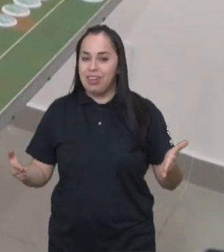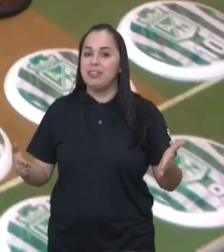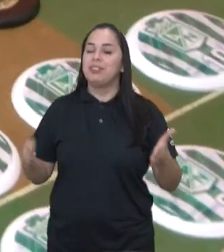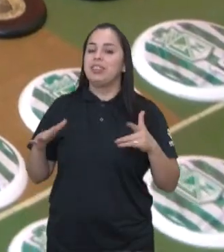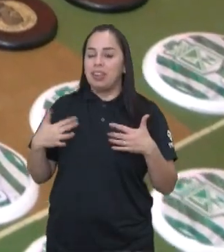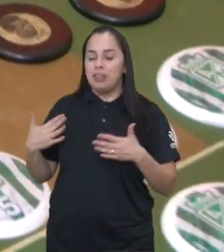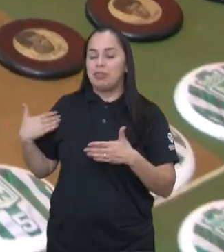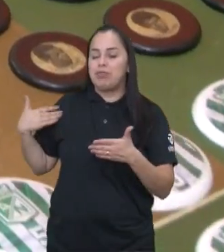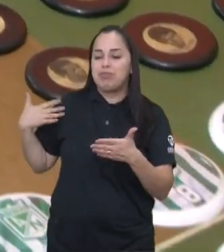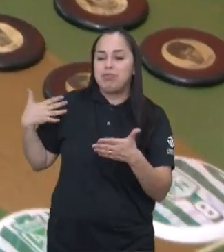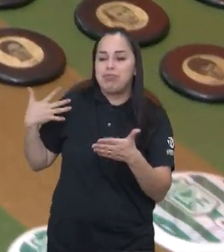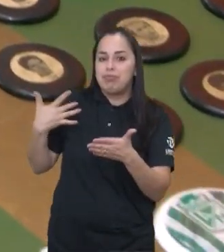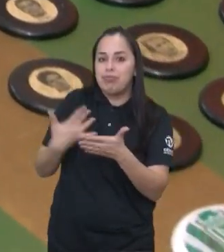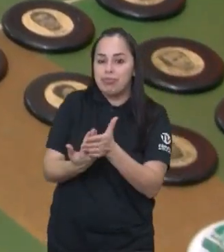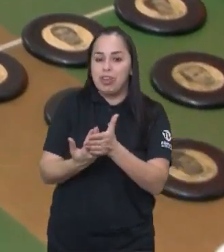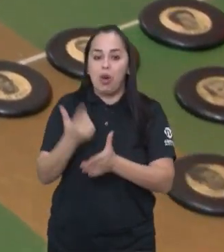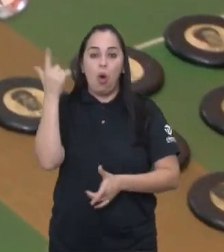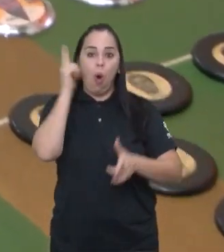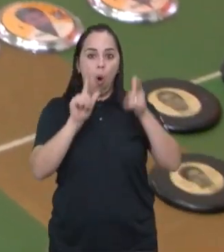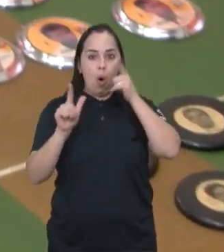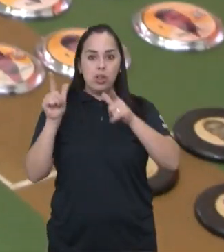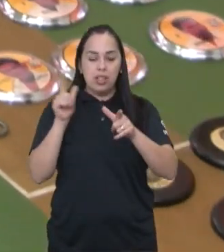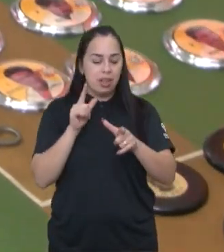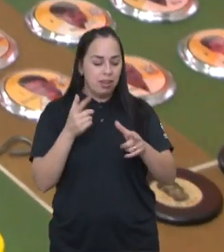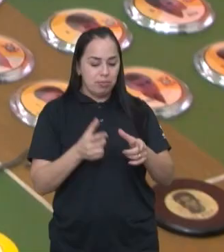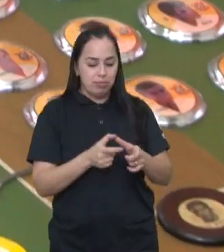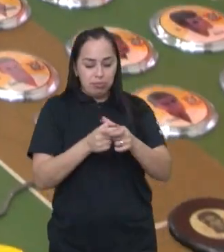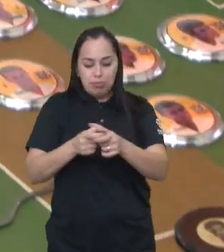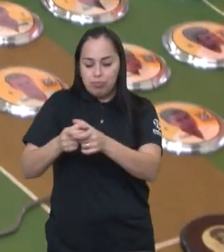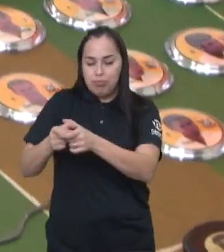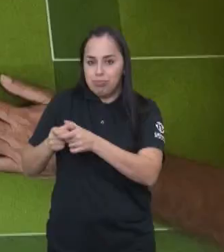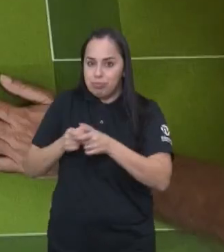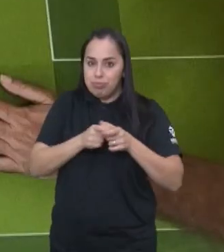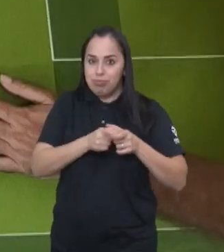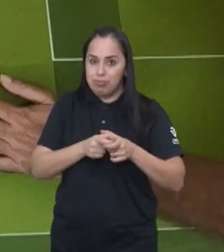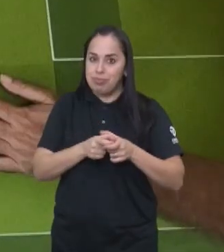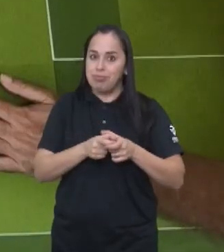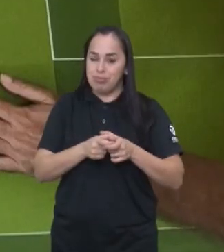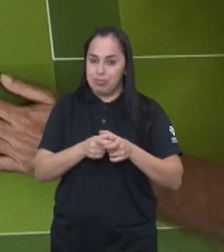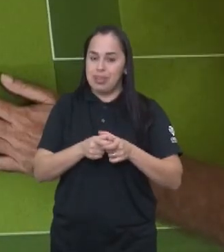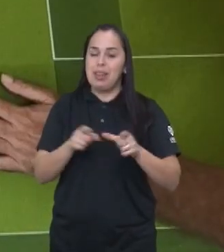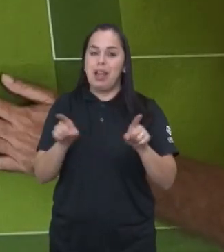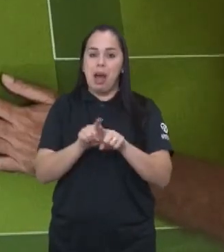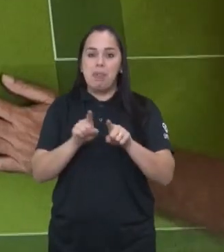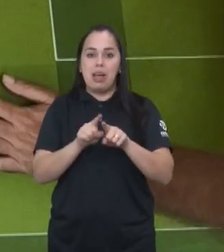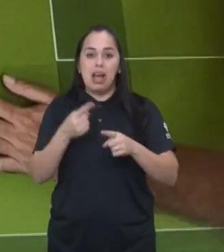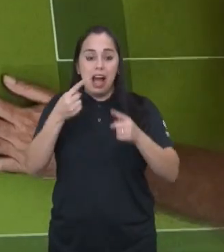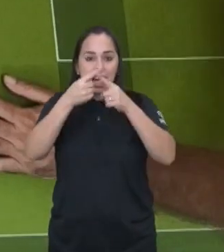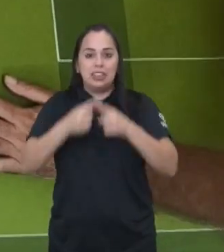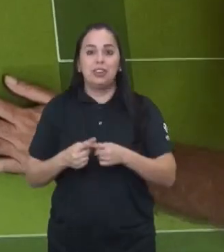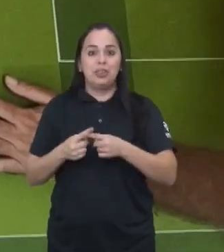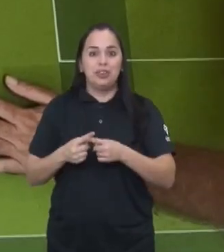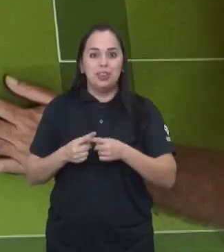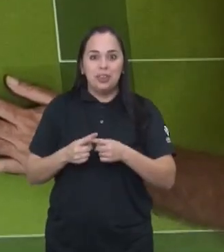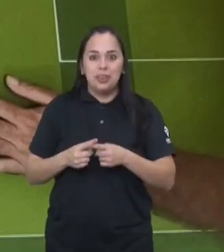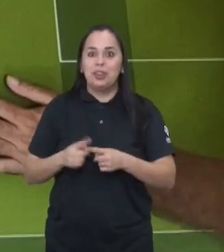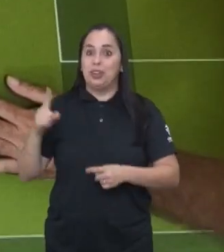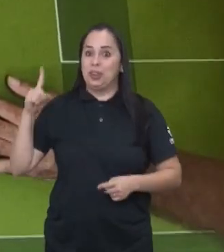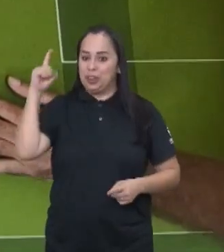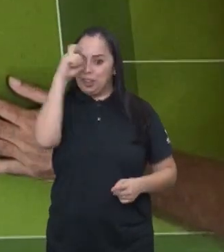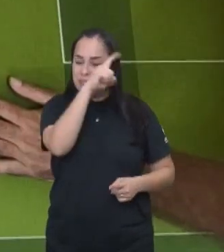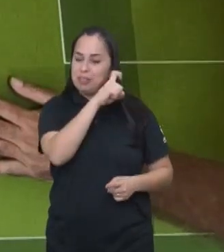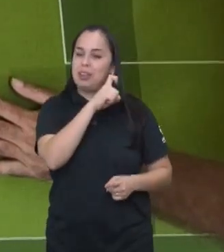seguintes, os primos colecionaram diferentes times e em cada disputa, cada vez mais acirrada, criavam